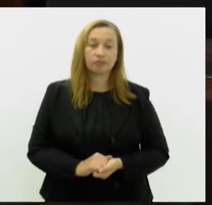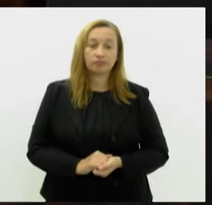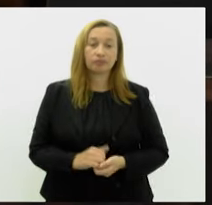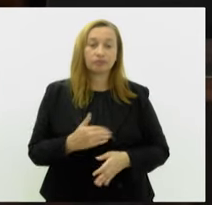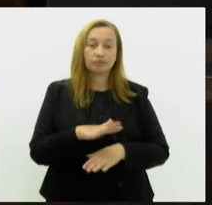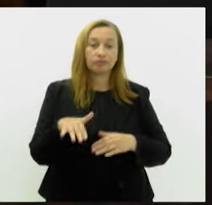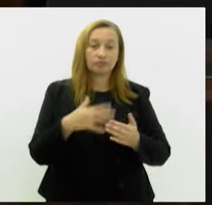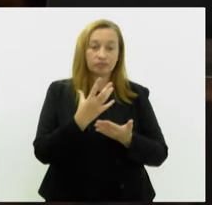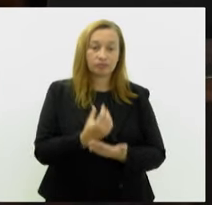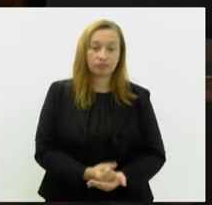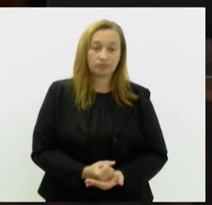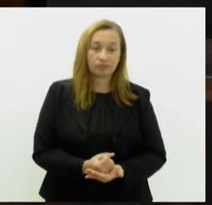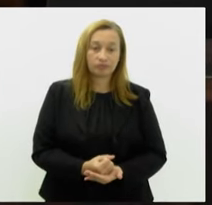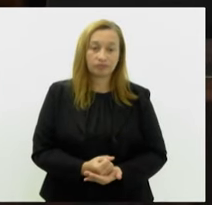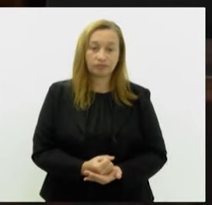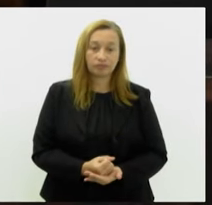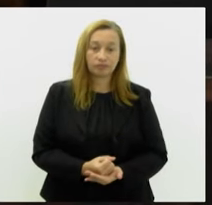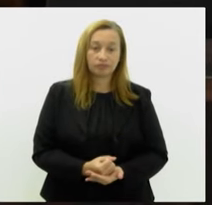que aprovam,